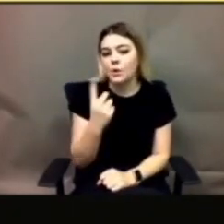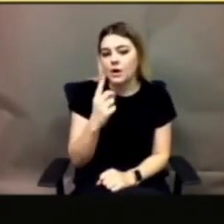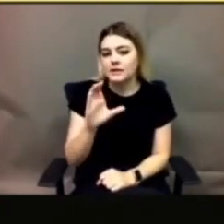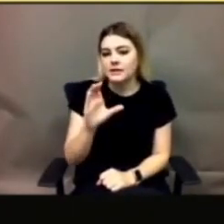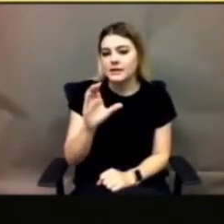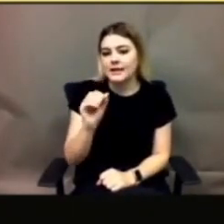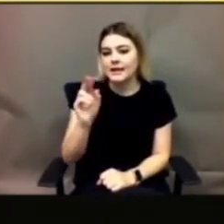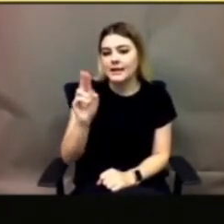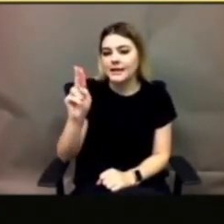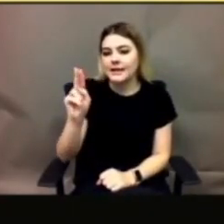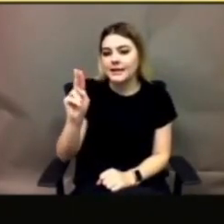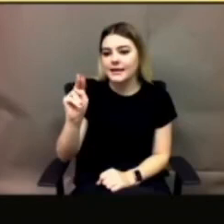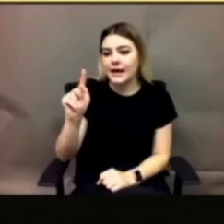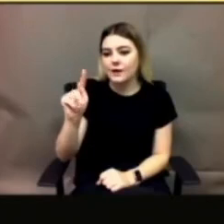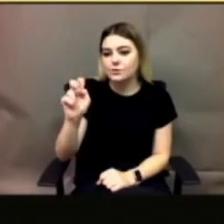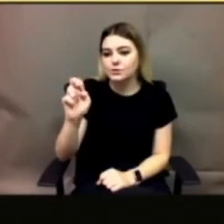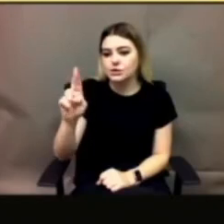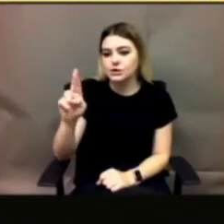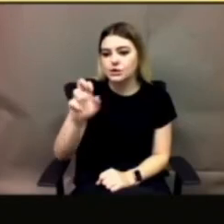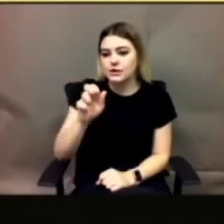aplicativo de contagem aqui.